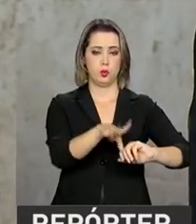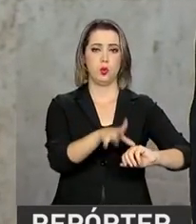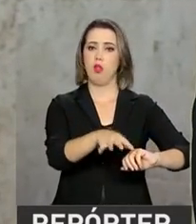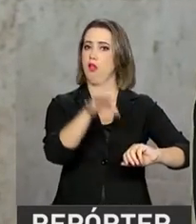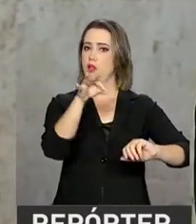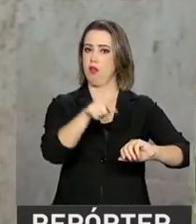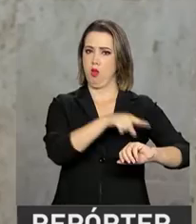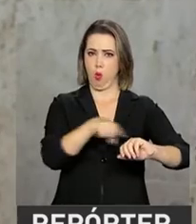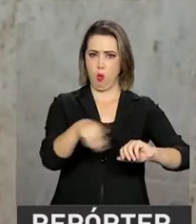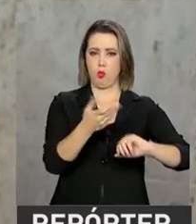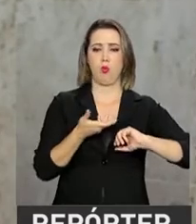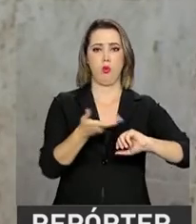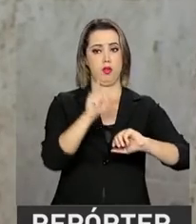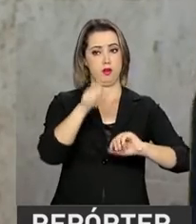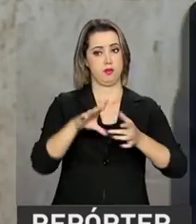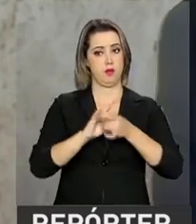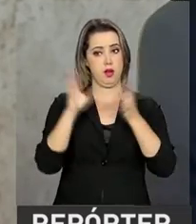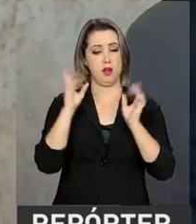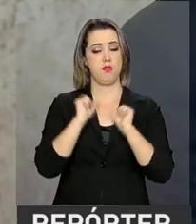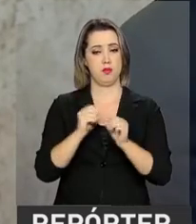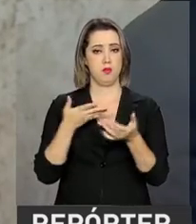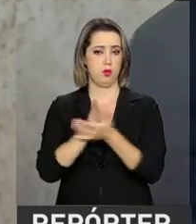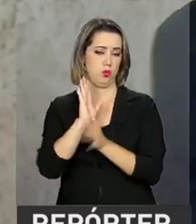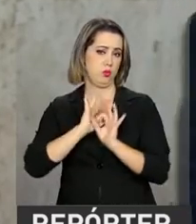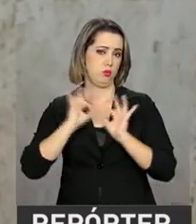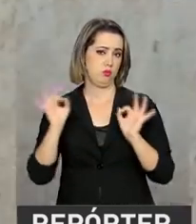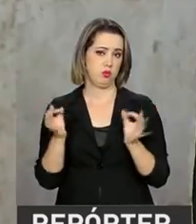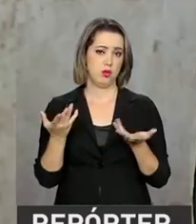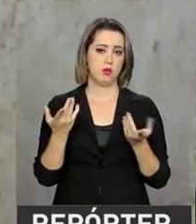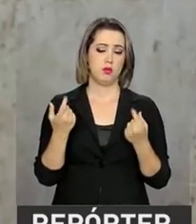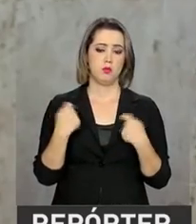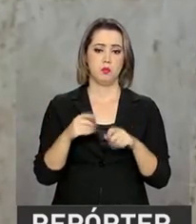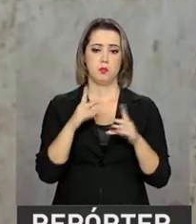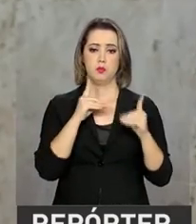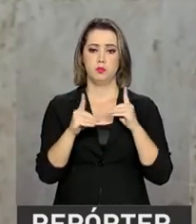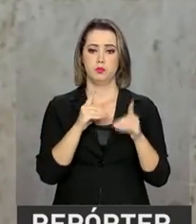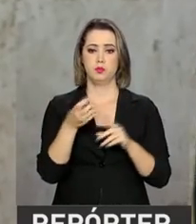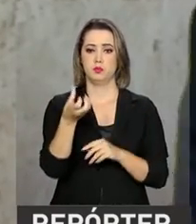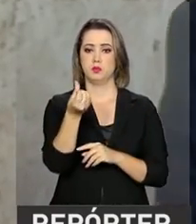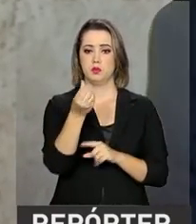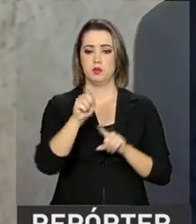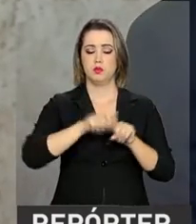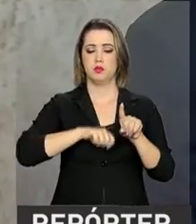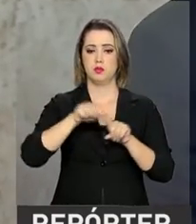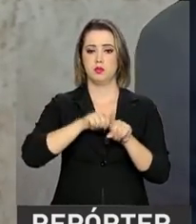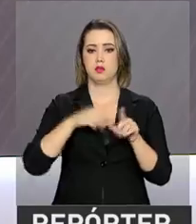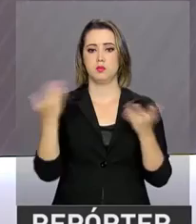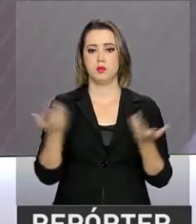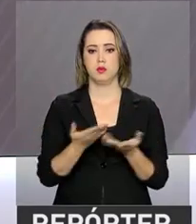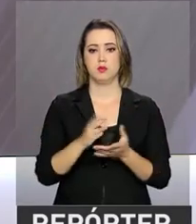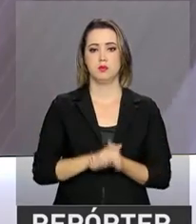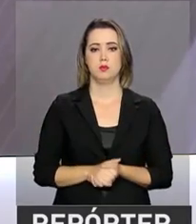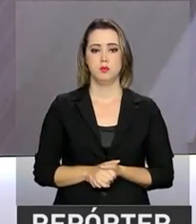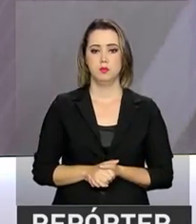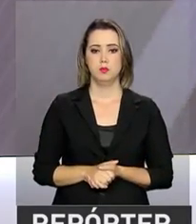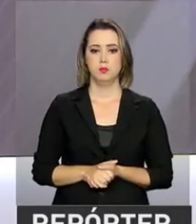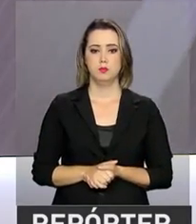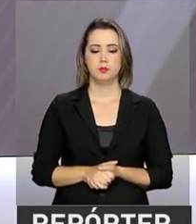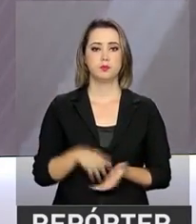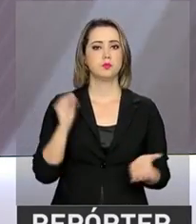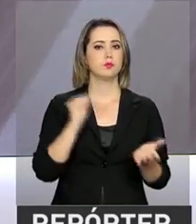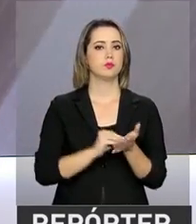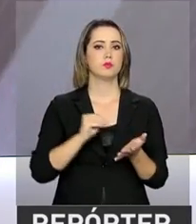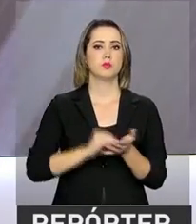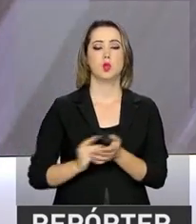essa alteração e aí teria que haver diálogo juntamente com ela prazo seis meses o prazo está demorando agora falta